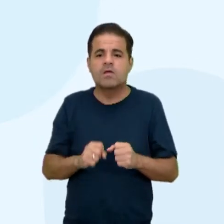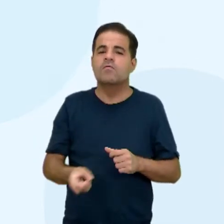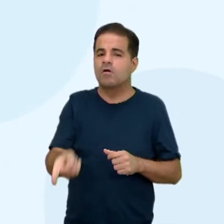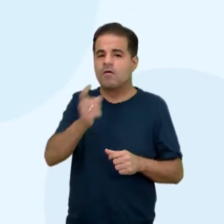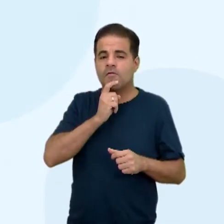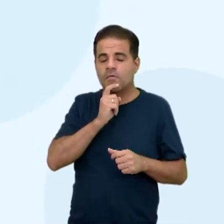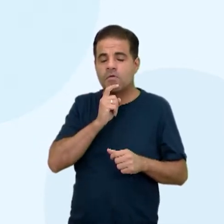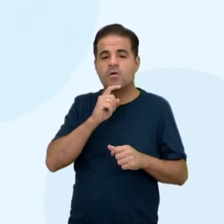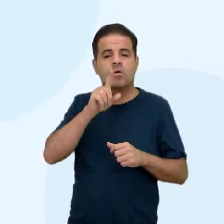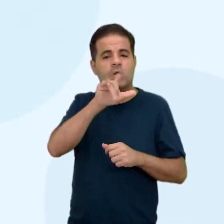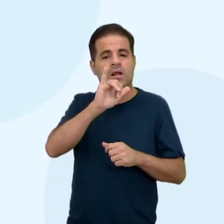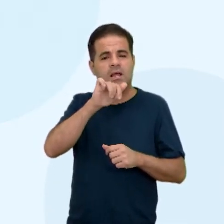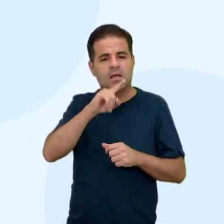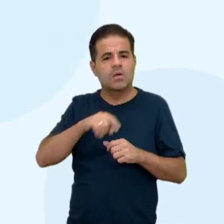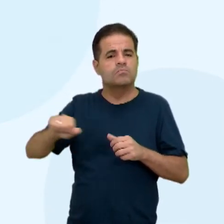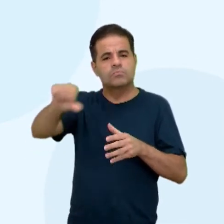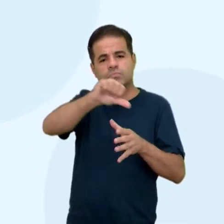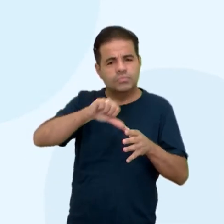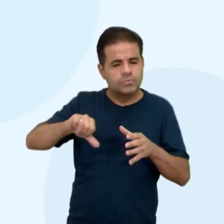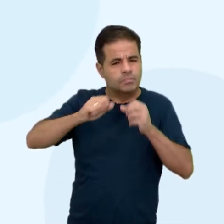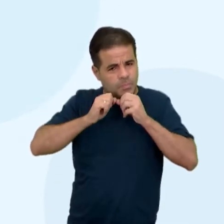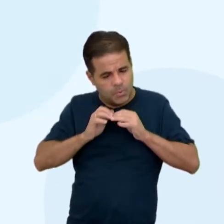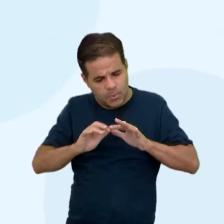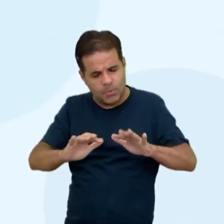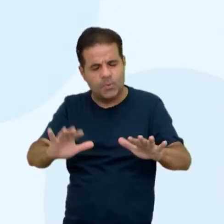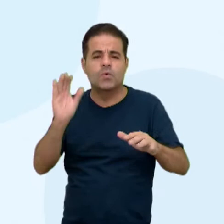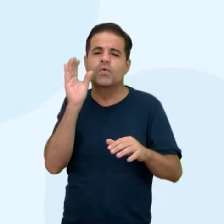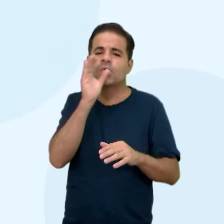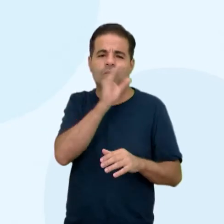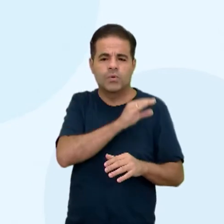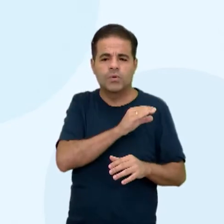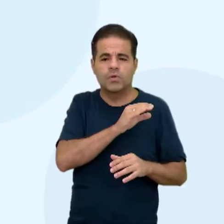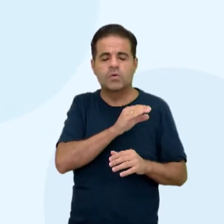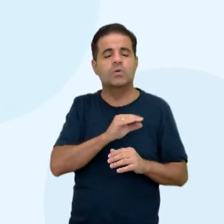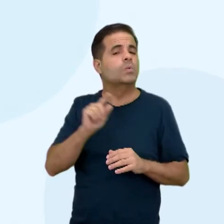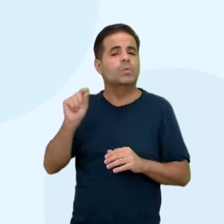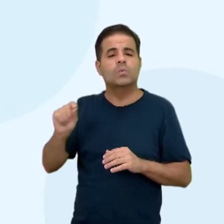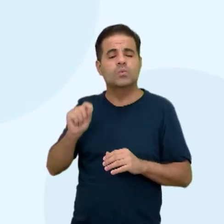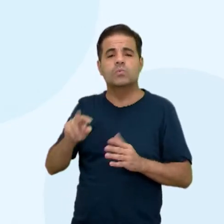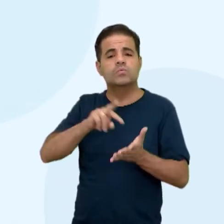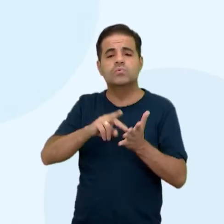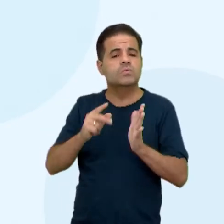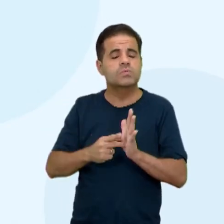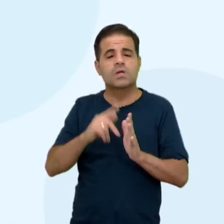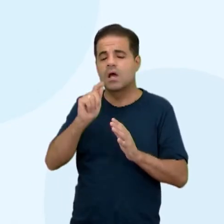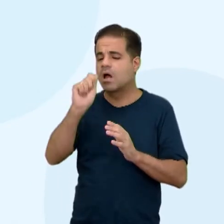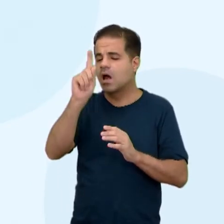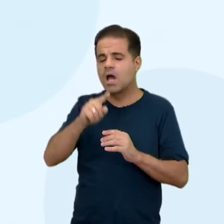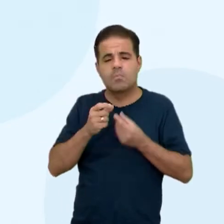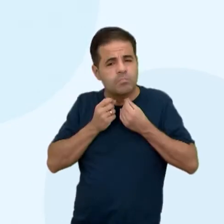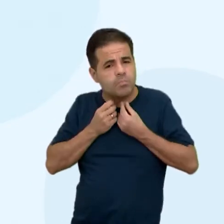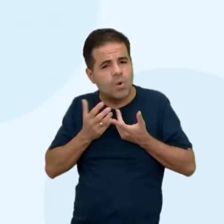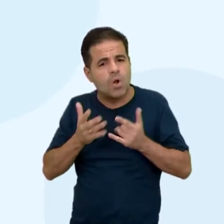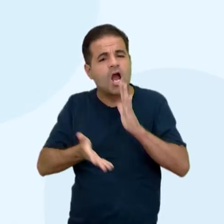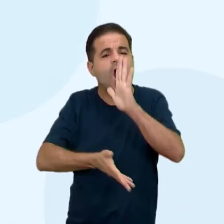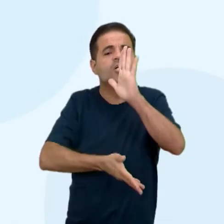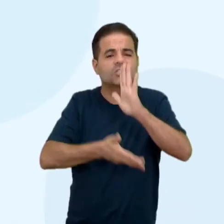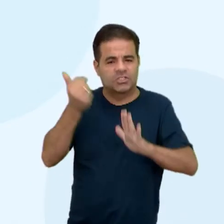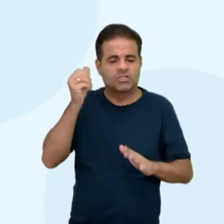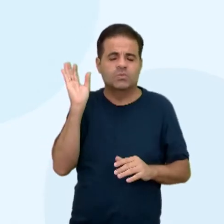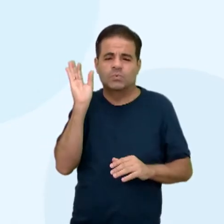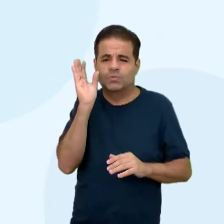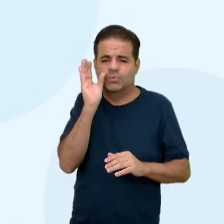um gás ou um líquido num lugar quente. Então você tem uma fonte quente. E o que esse gás vai fazer? Ele vai retirar o